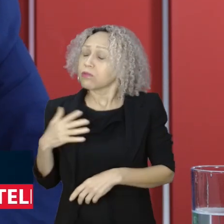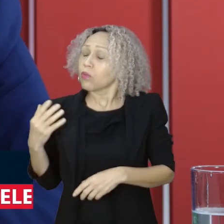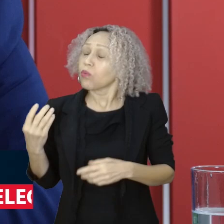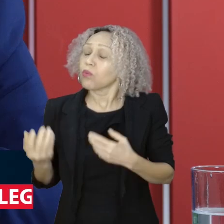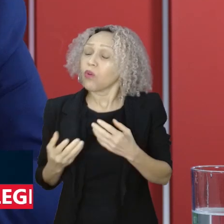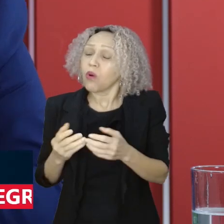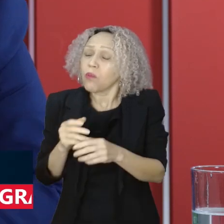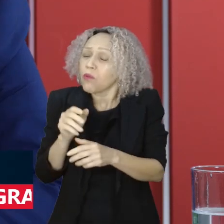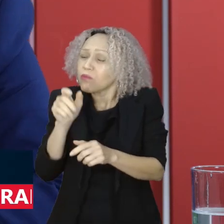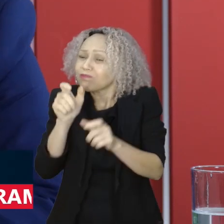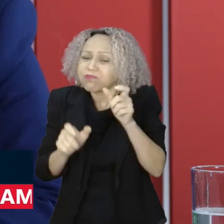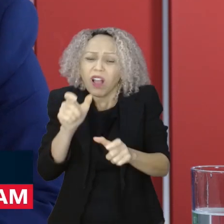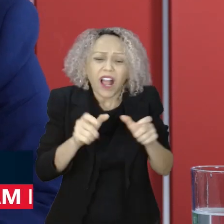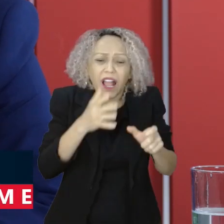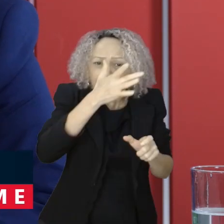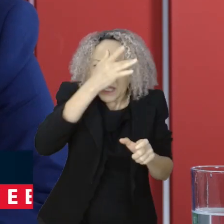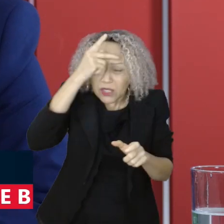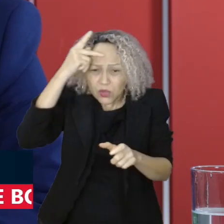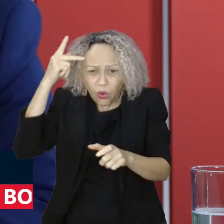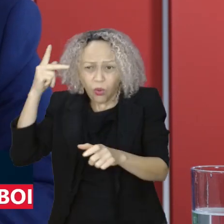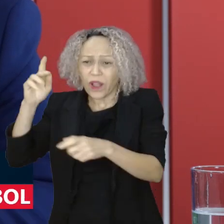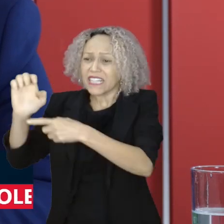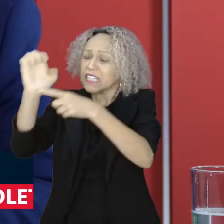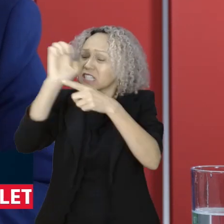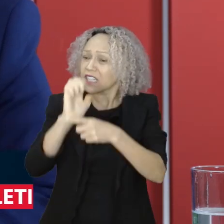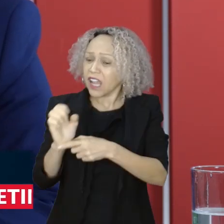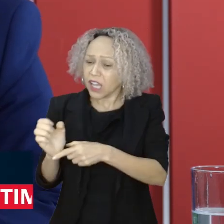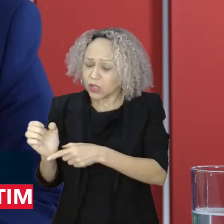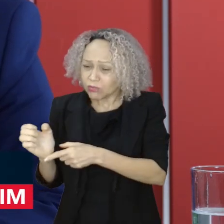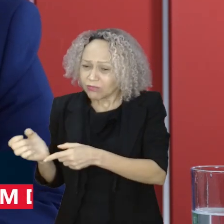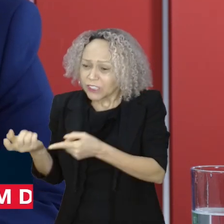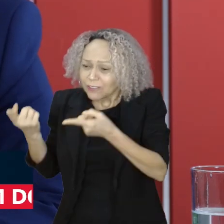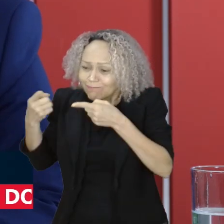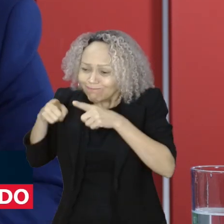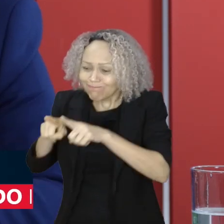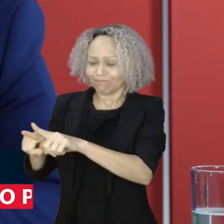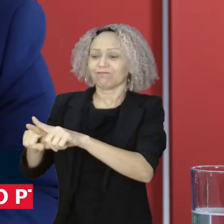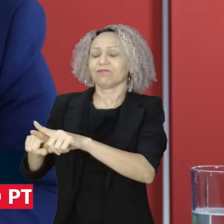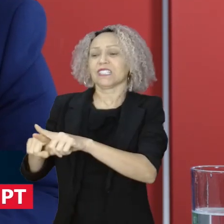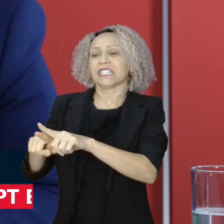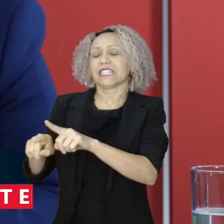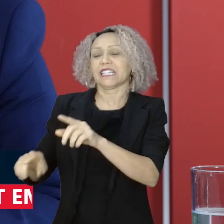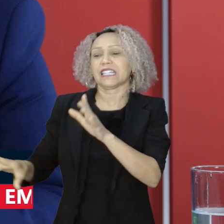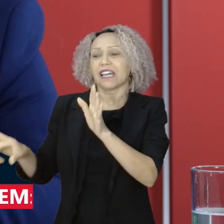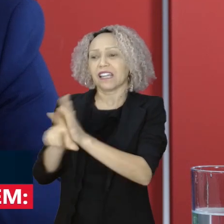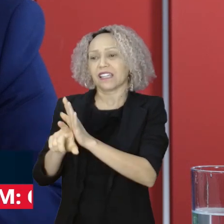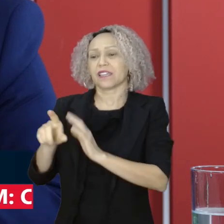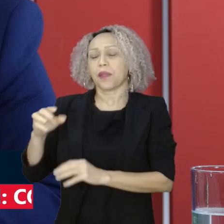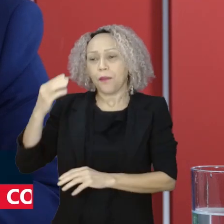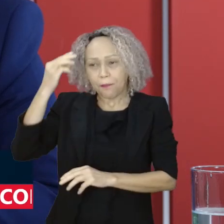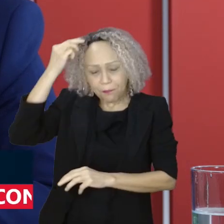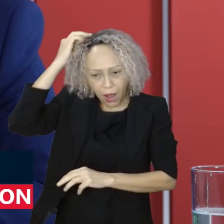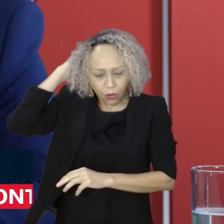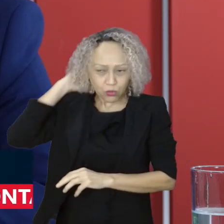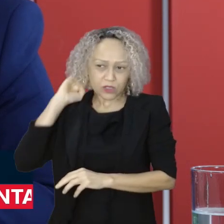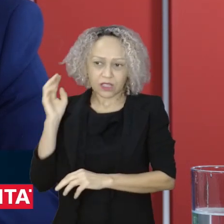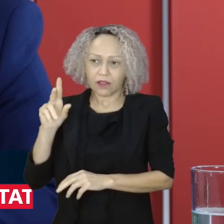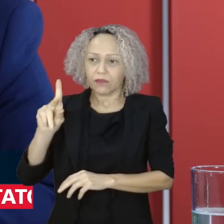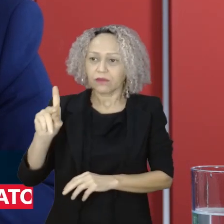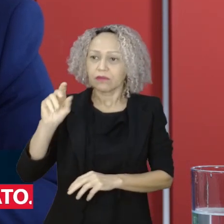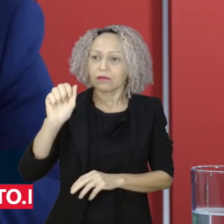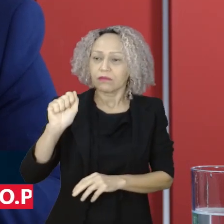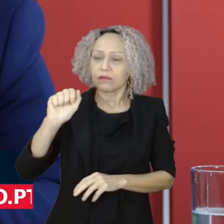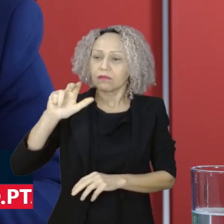os gestores e com a sociedade civil. A comunidade cultural se envolveu, se mobilizou e tomou para si essa política